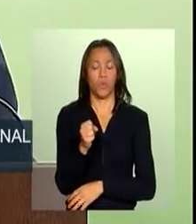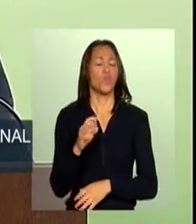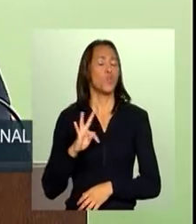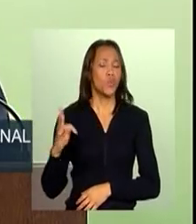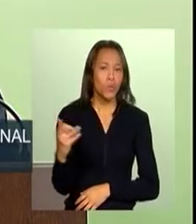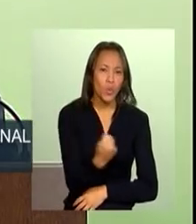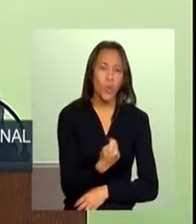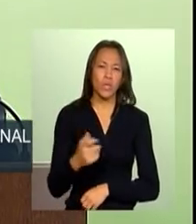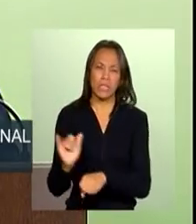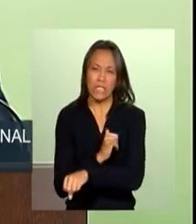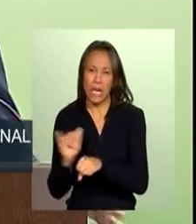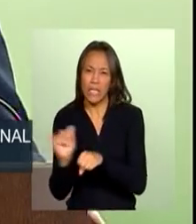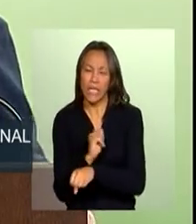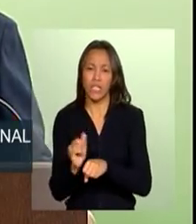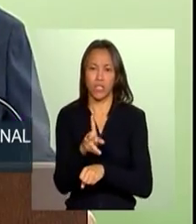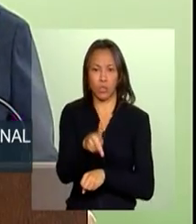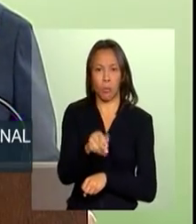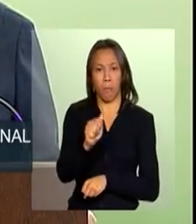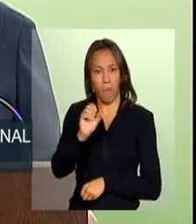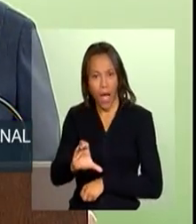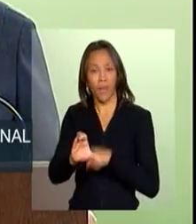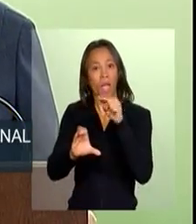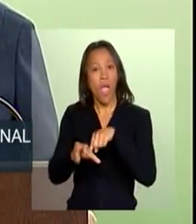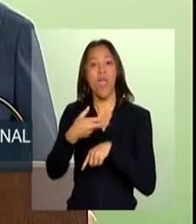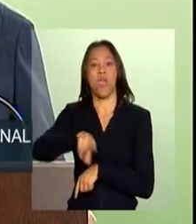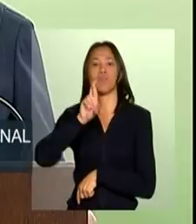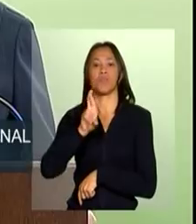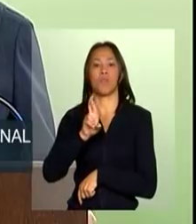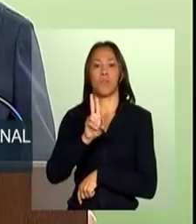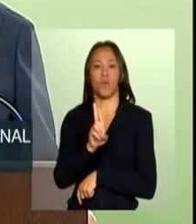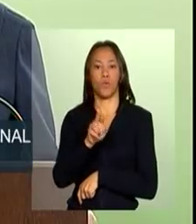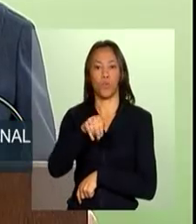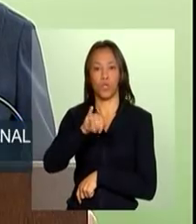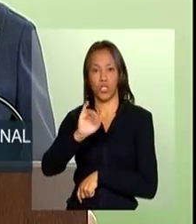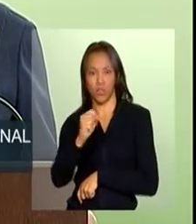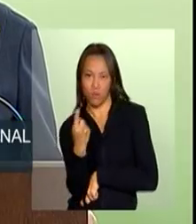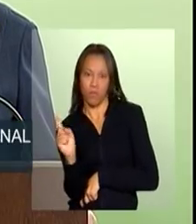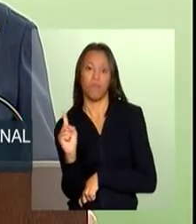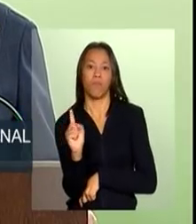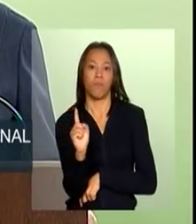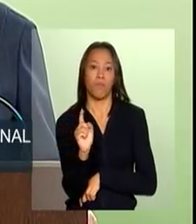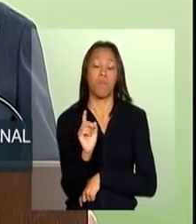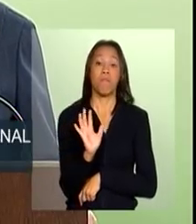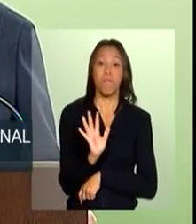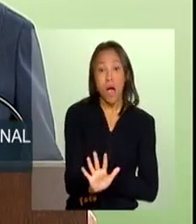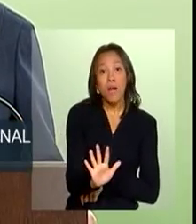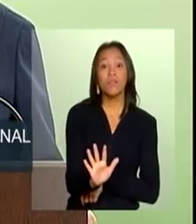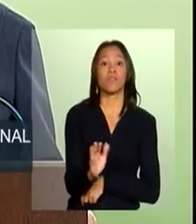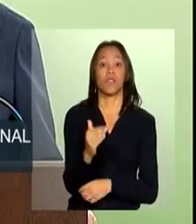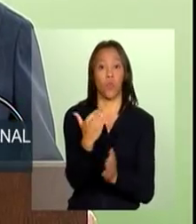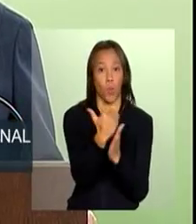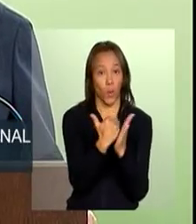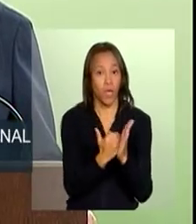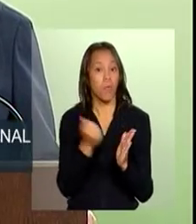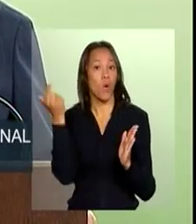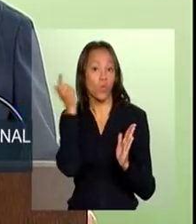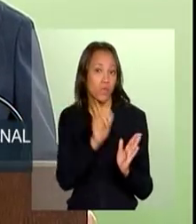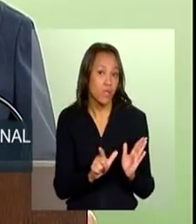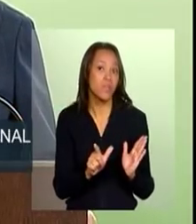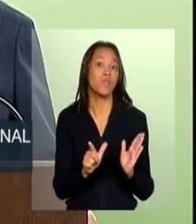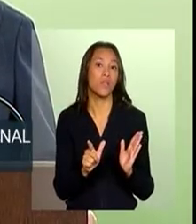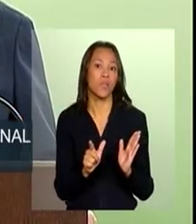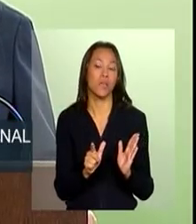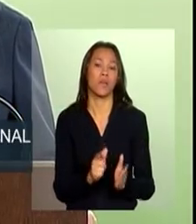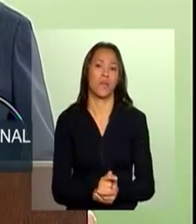ações do pacto serão de responsabilidade da União, mas para o que o para que o programa atinja